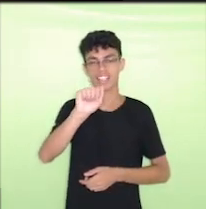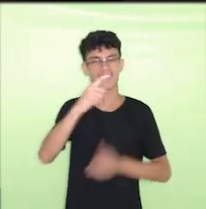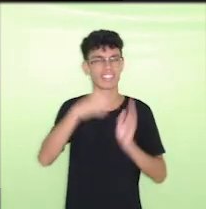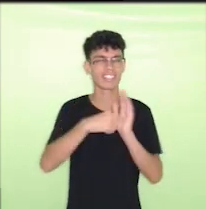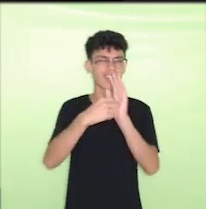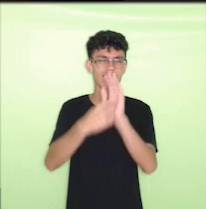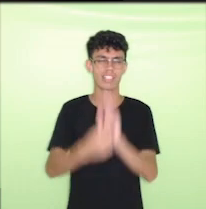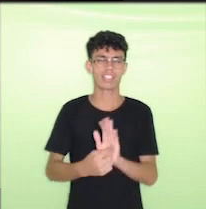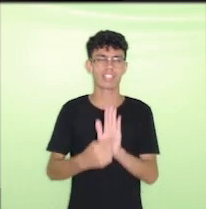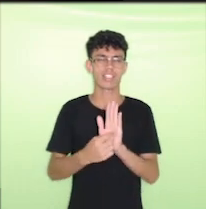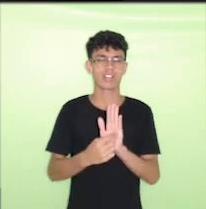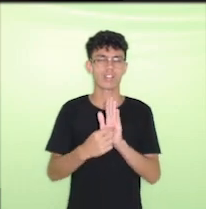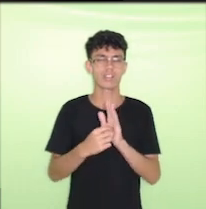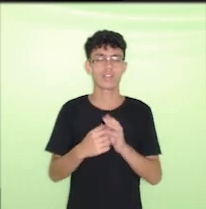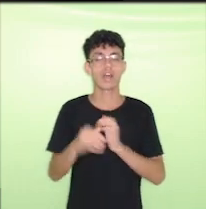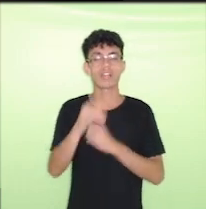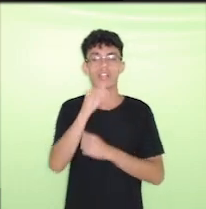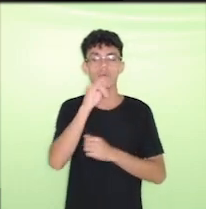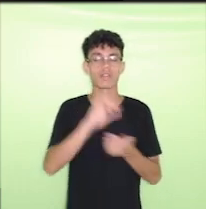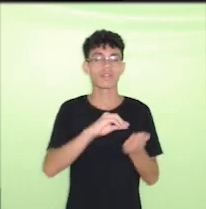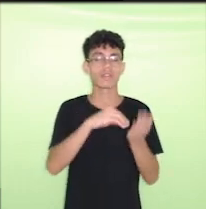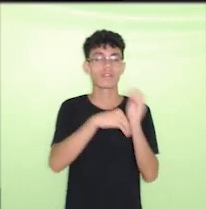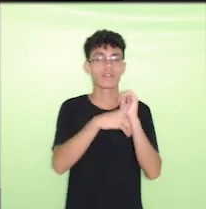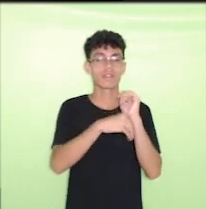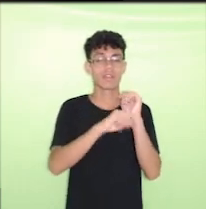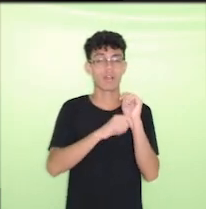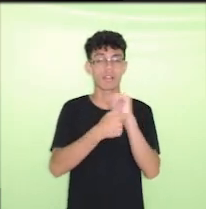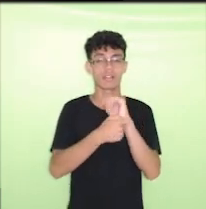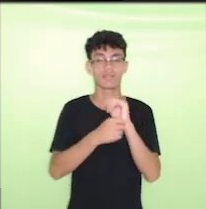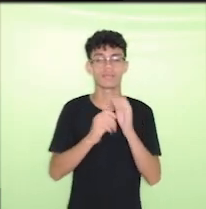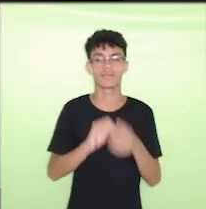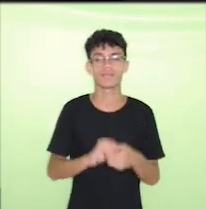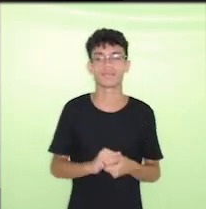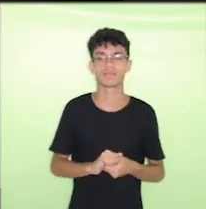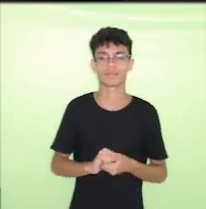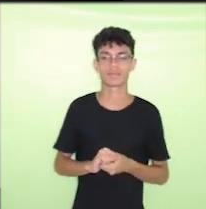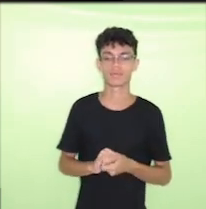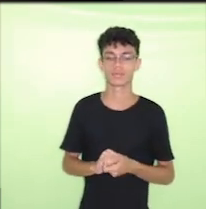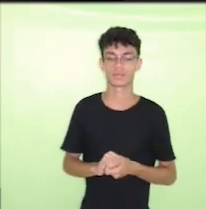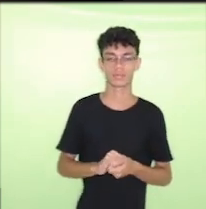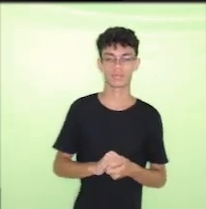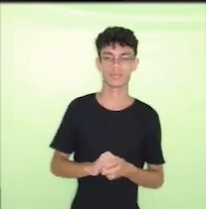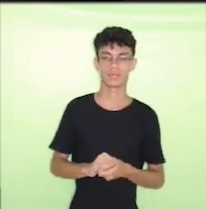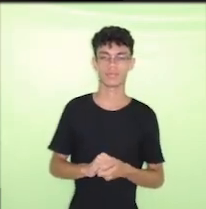lúcida e isenta de mistérios. Esta.